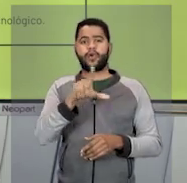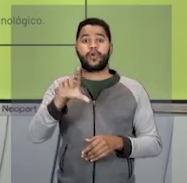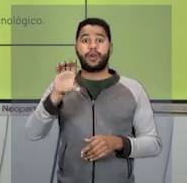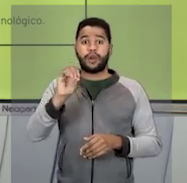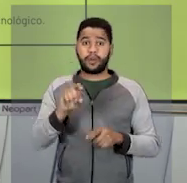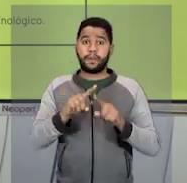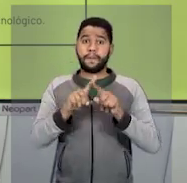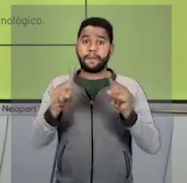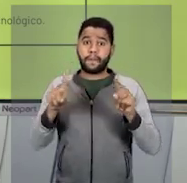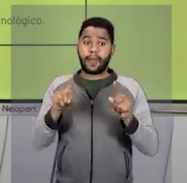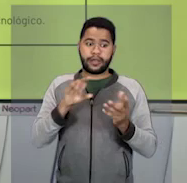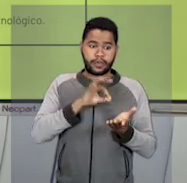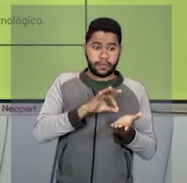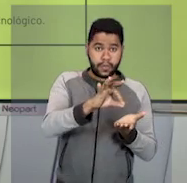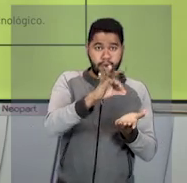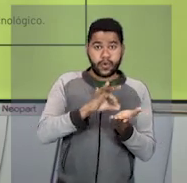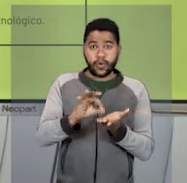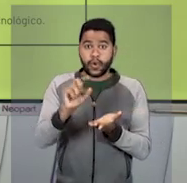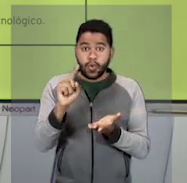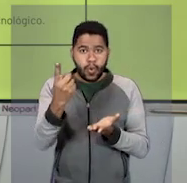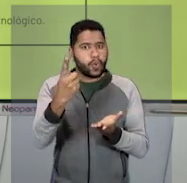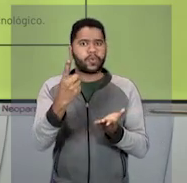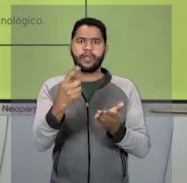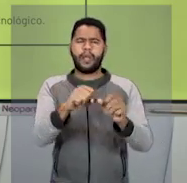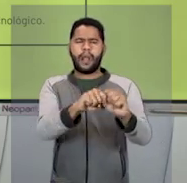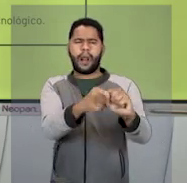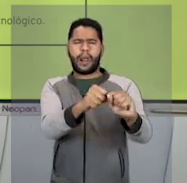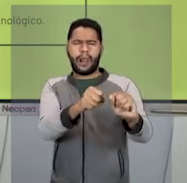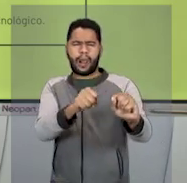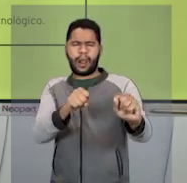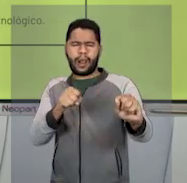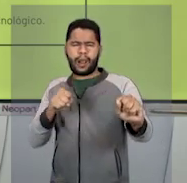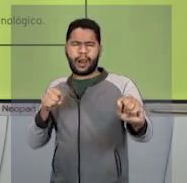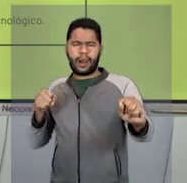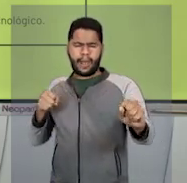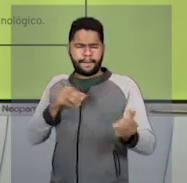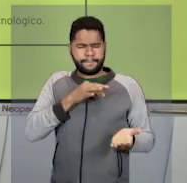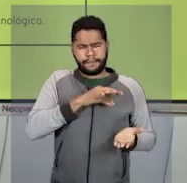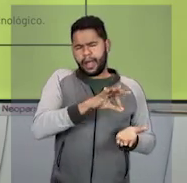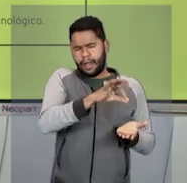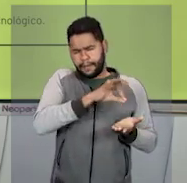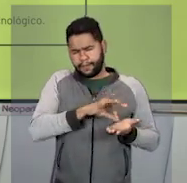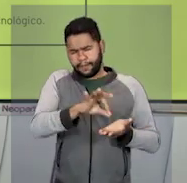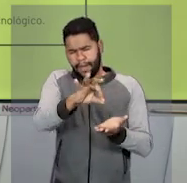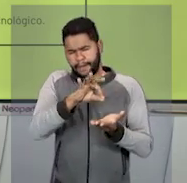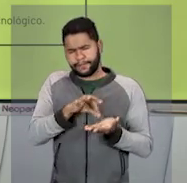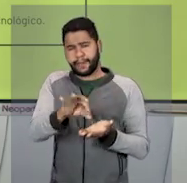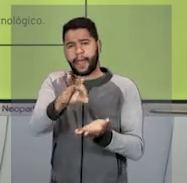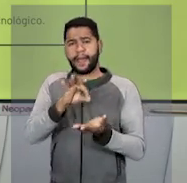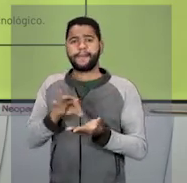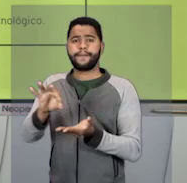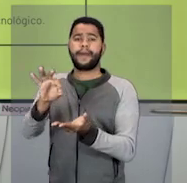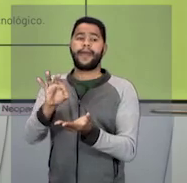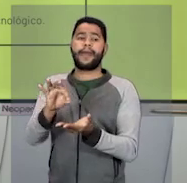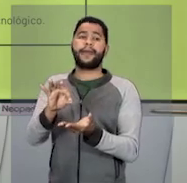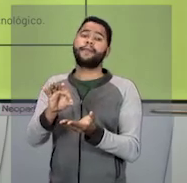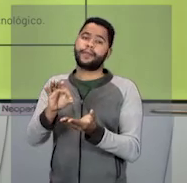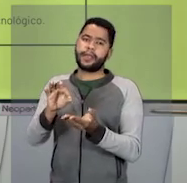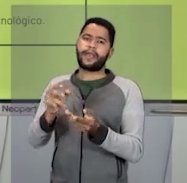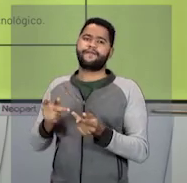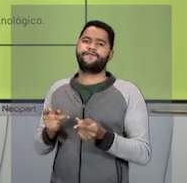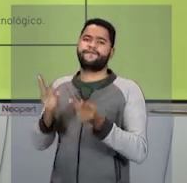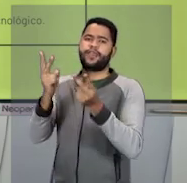Agora, as monoculturas não, já são grandes propriedades, grandes produções que abastecem mais o